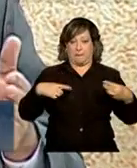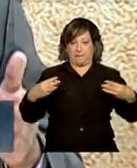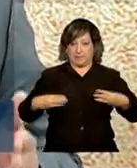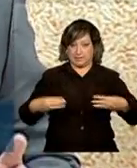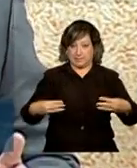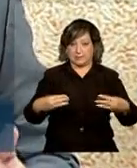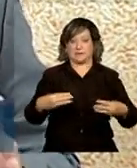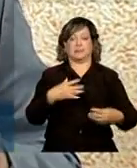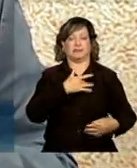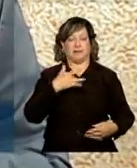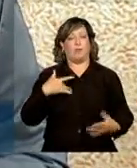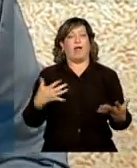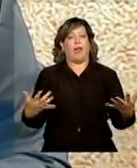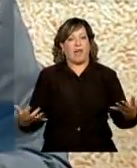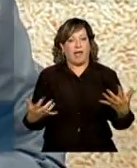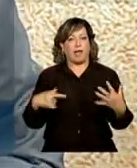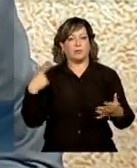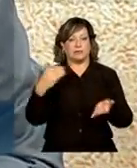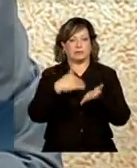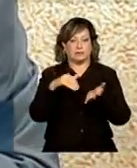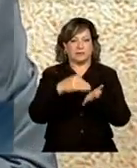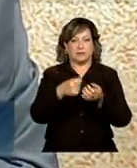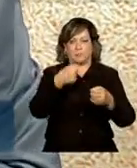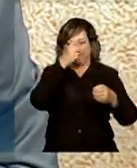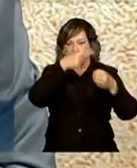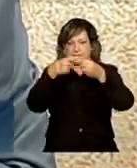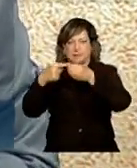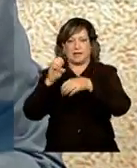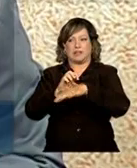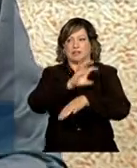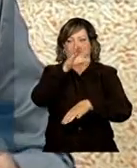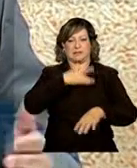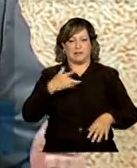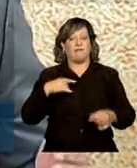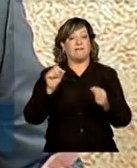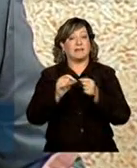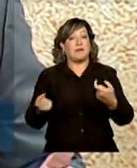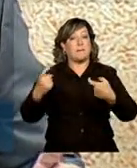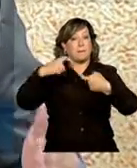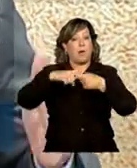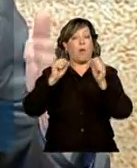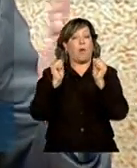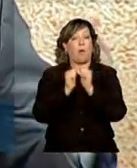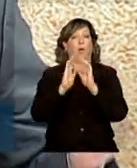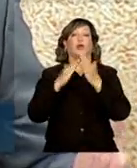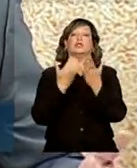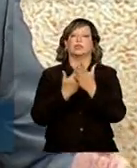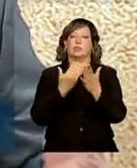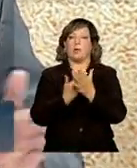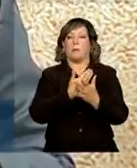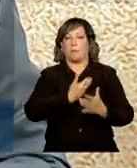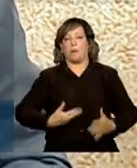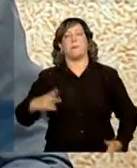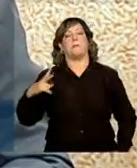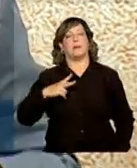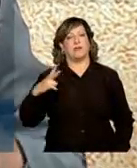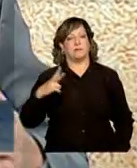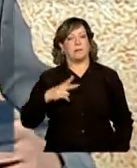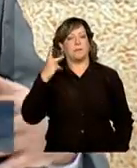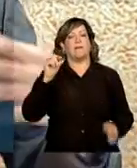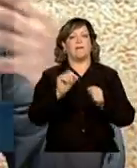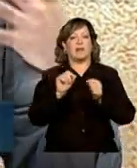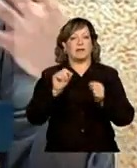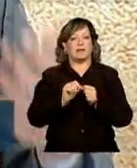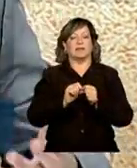Saúde estimula as secretarias municipais estaduais de saúde a fazerem parcerias com as escolas públicas e privadas para